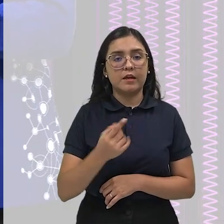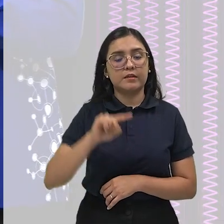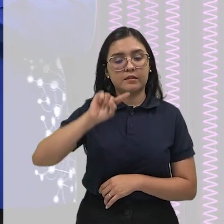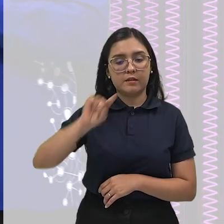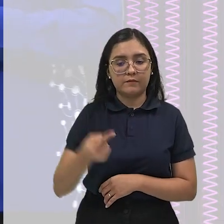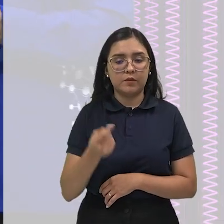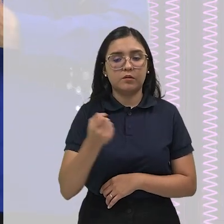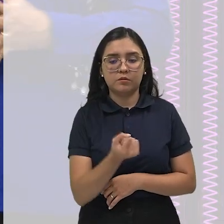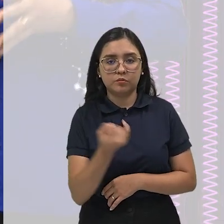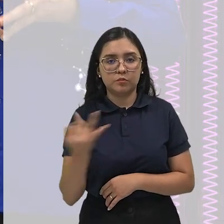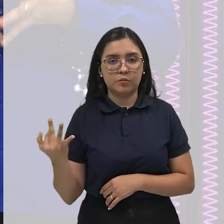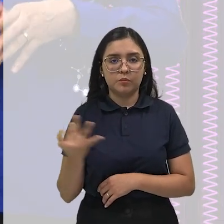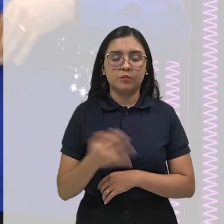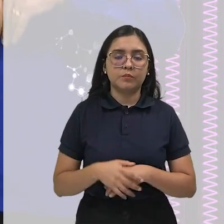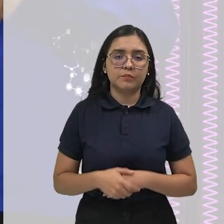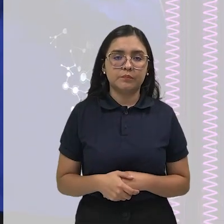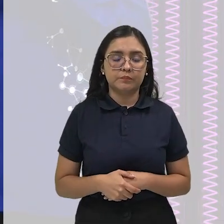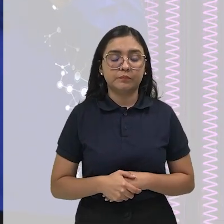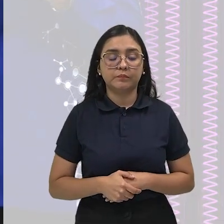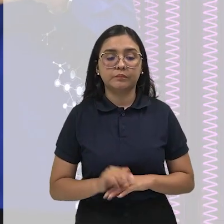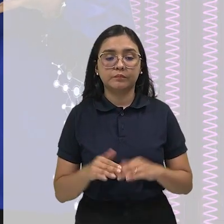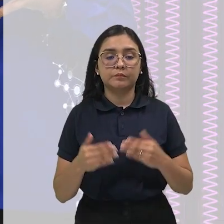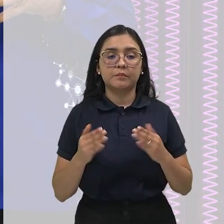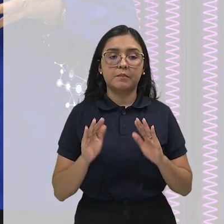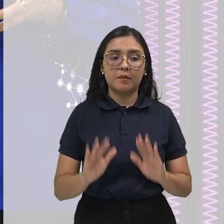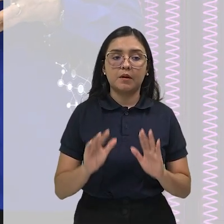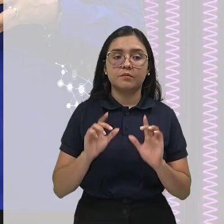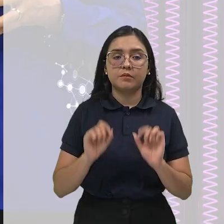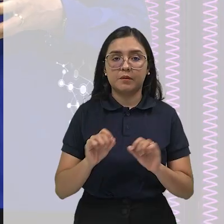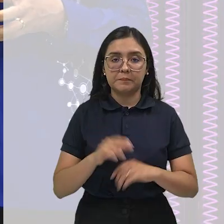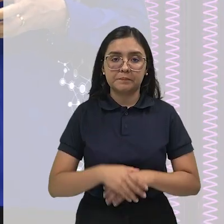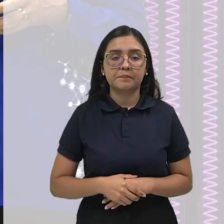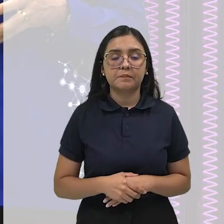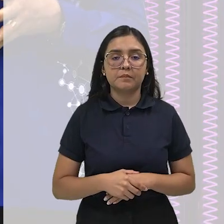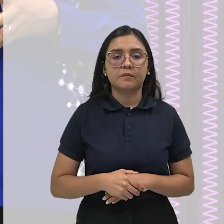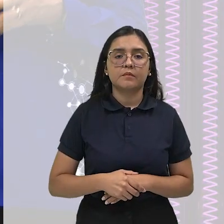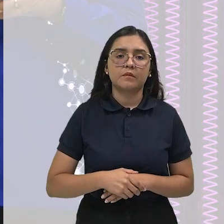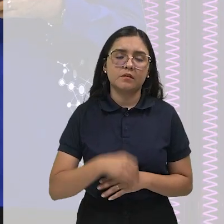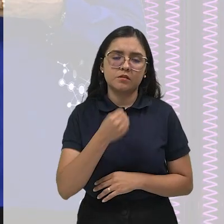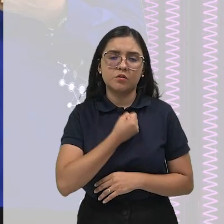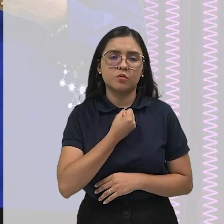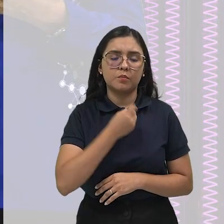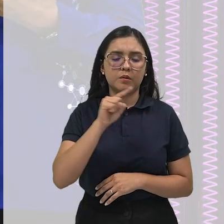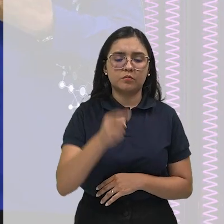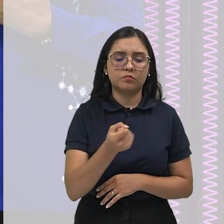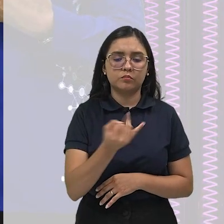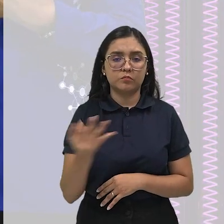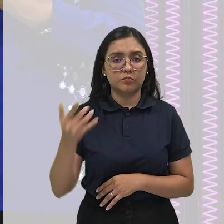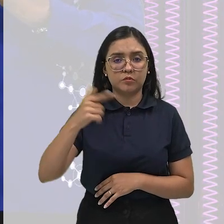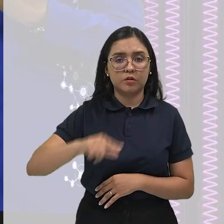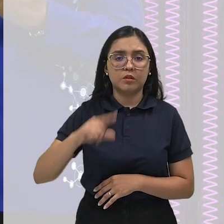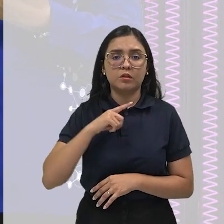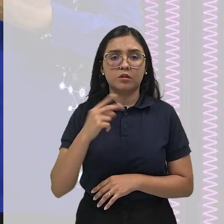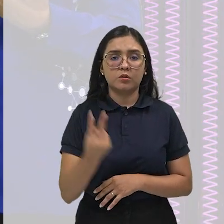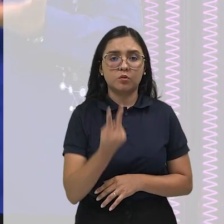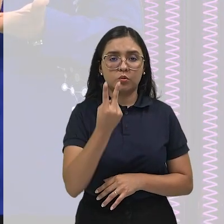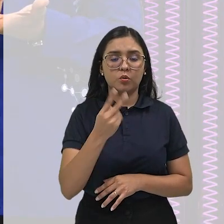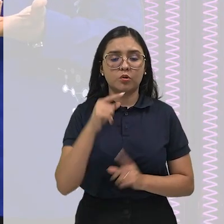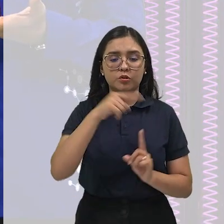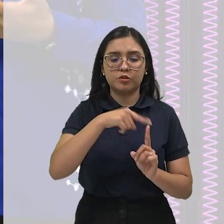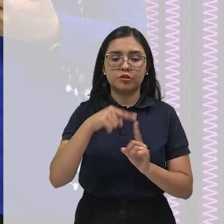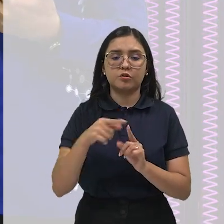vírgula. Certo? Agora, as dízimas periódicas, elas se classificam em dois tipos. Elas podem